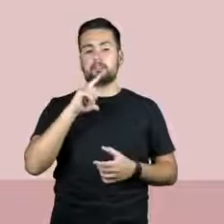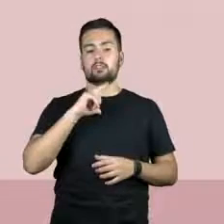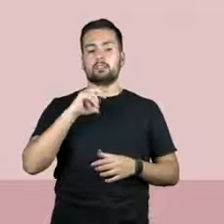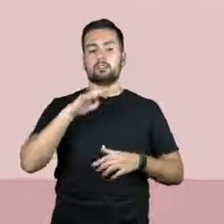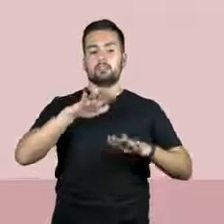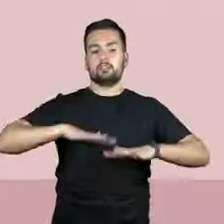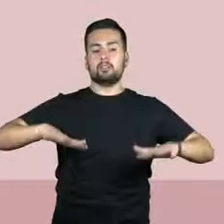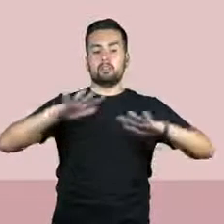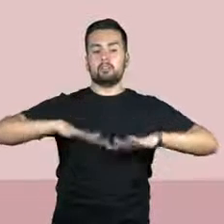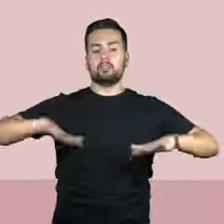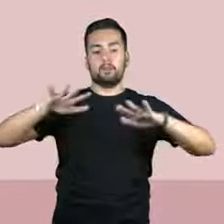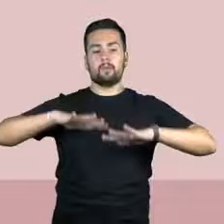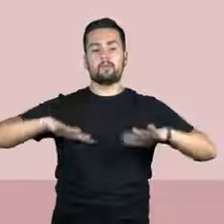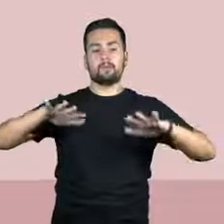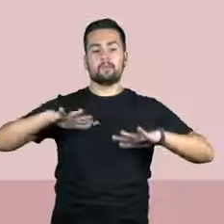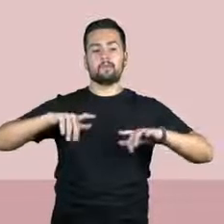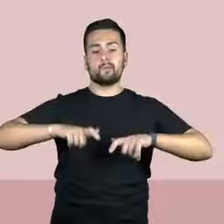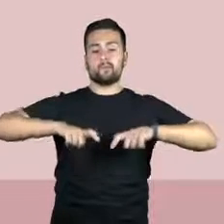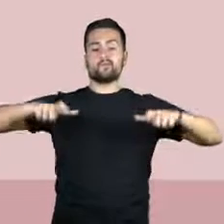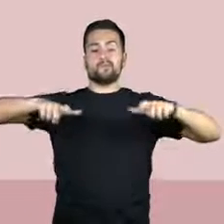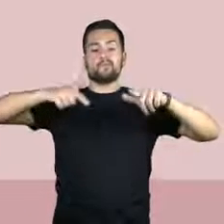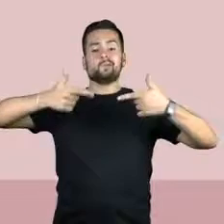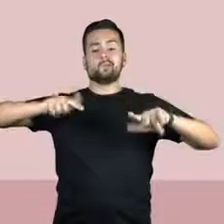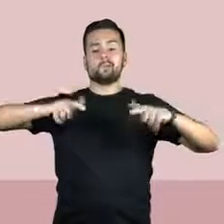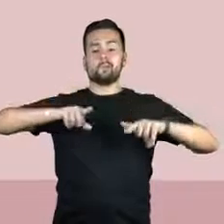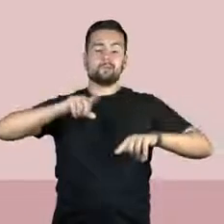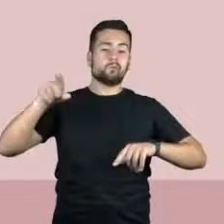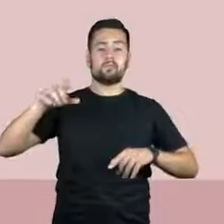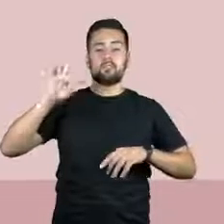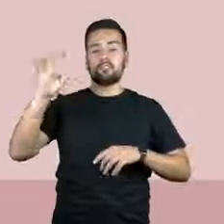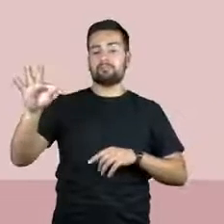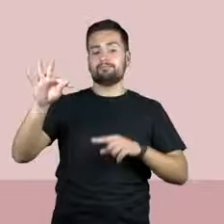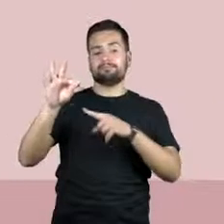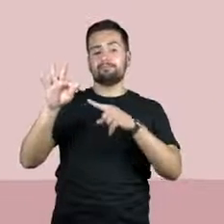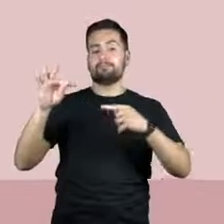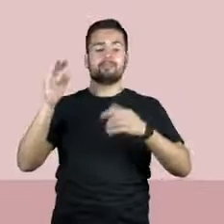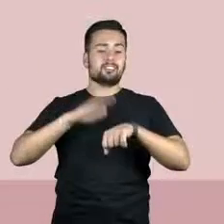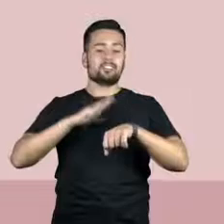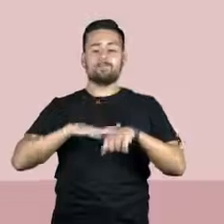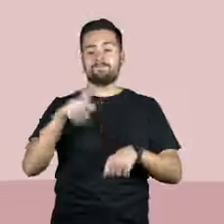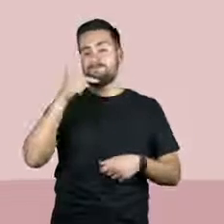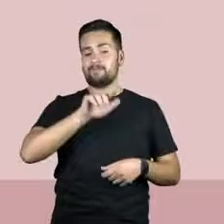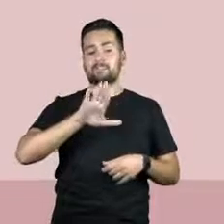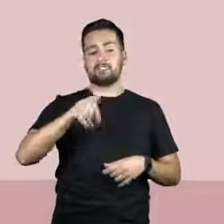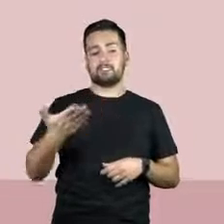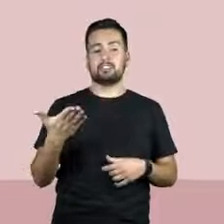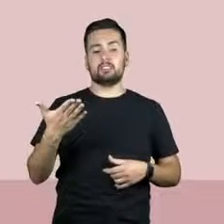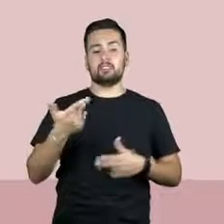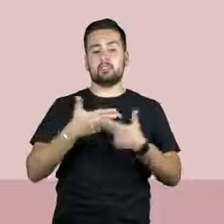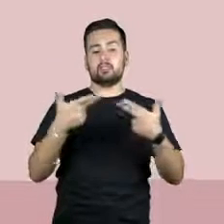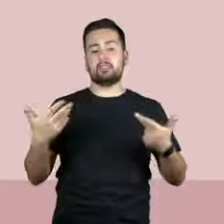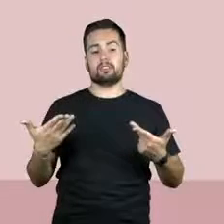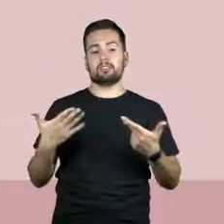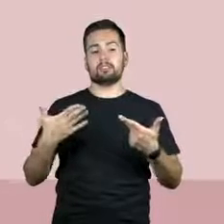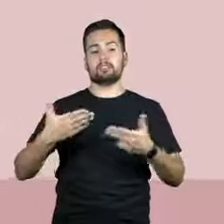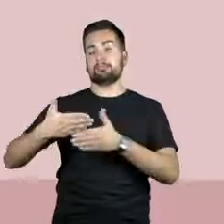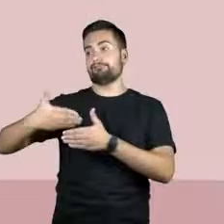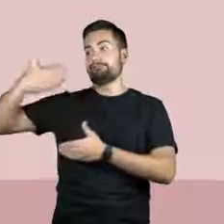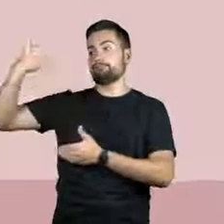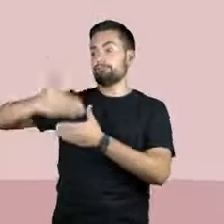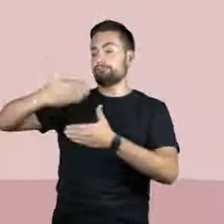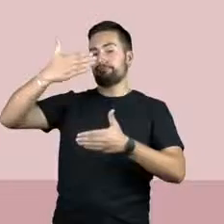espaço ele não pode ser tão grande a ponto de você conseguir fazer esse tipo de obra. Né? E aí que nascem coisas como, por exemplo, muros.